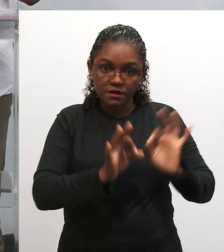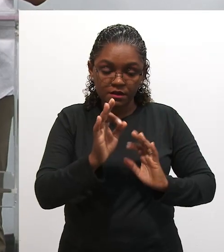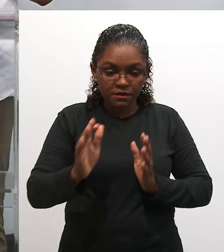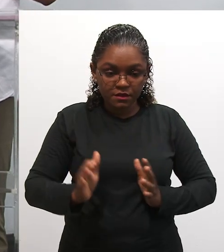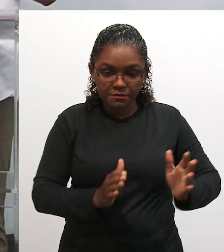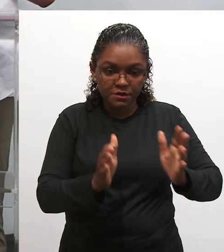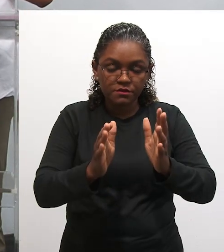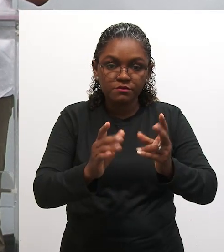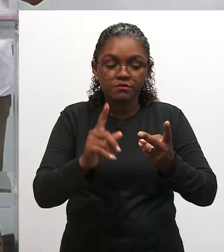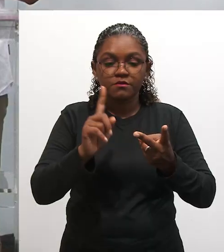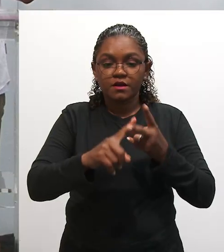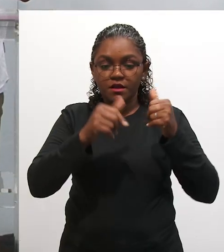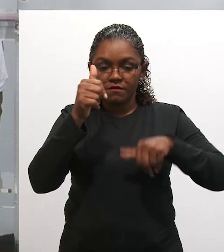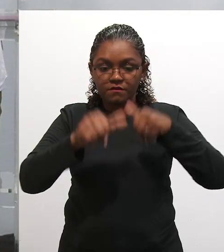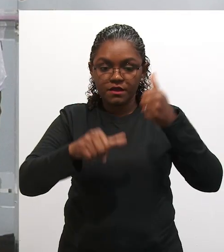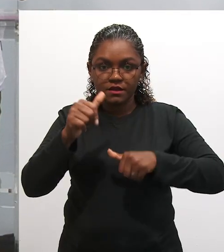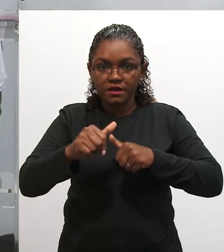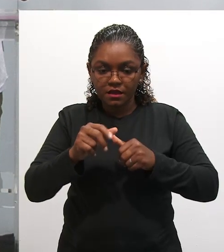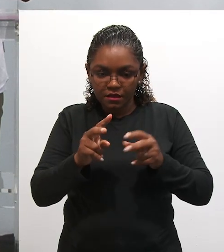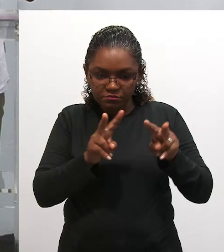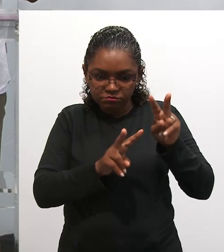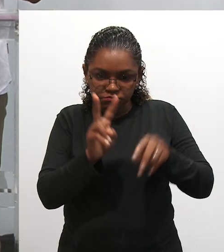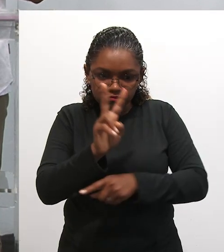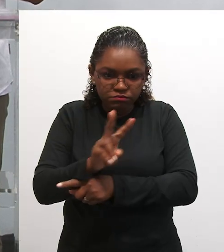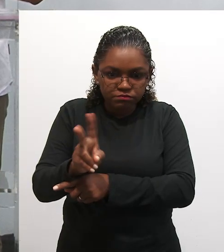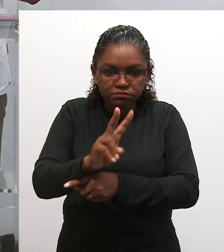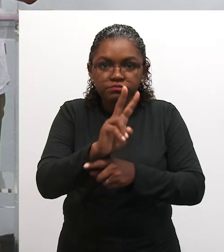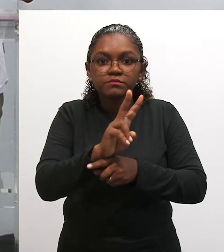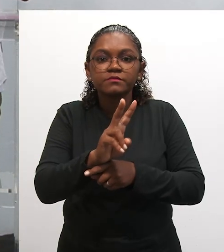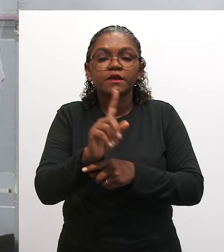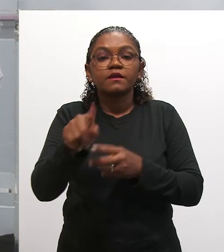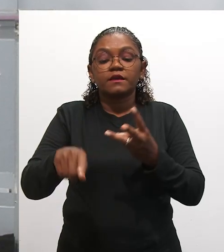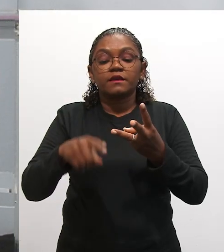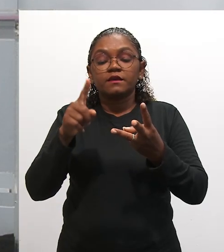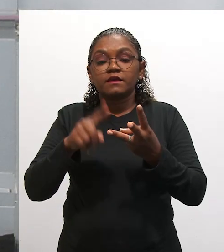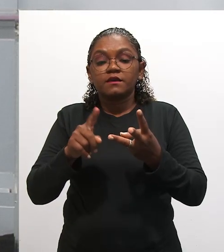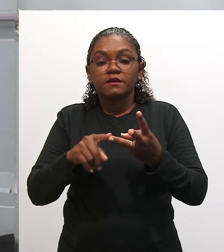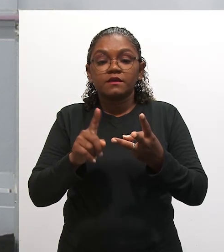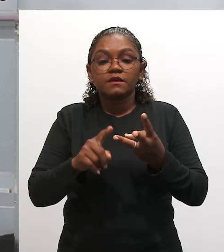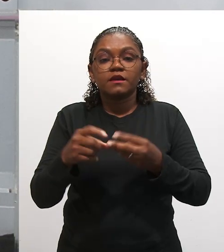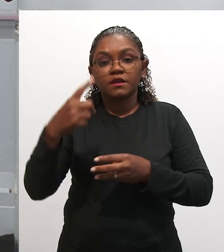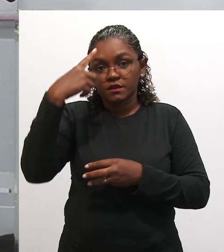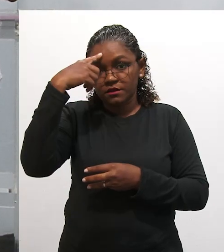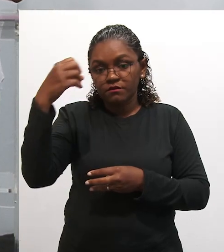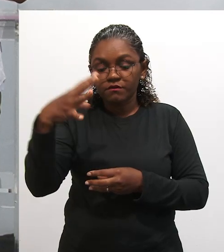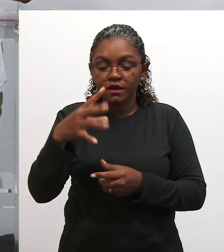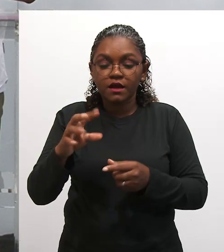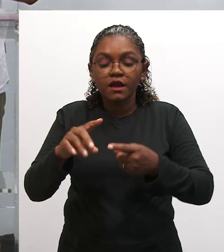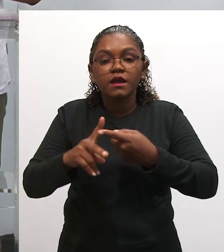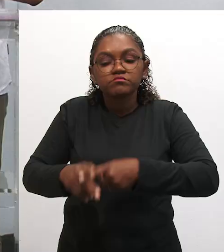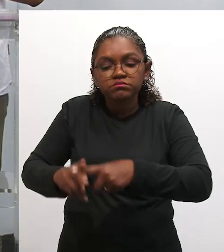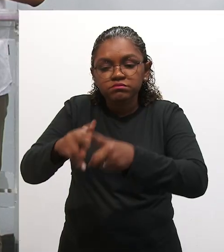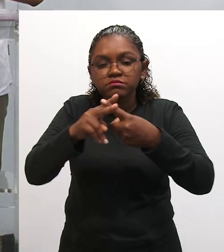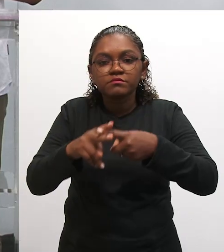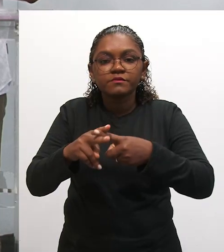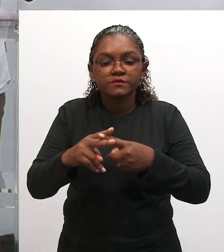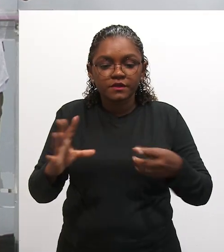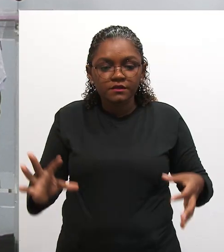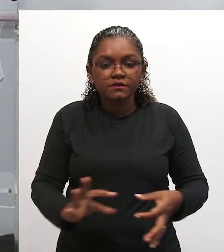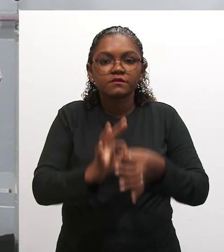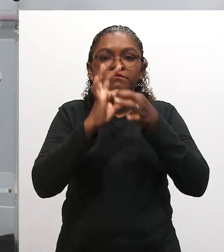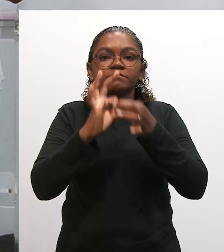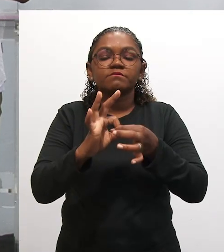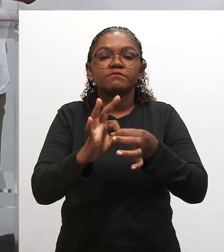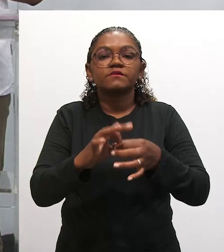avaliar verifica o processo e inovar ajusta esses recursos conforme as mudanças, junta essas